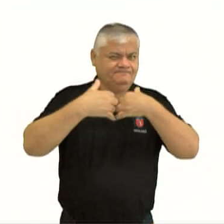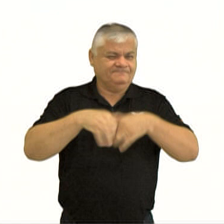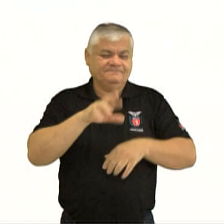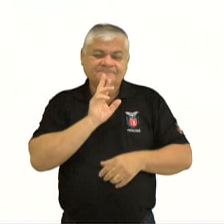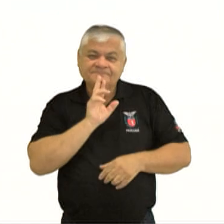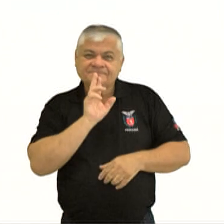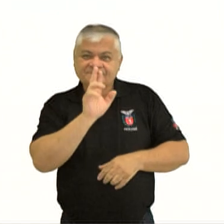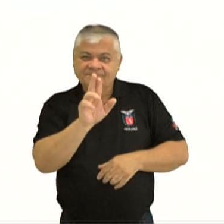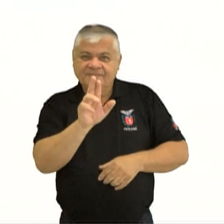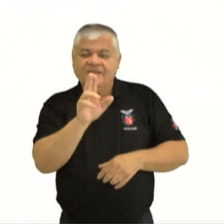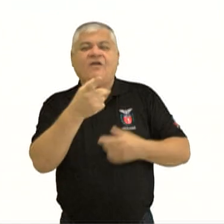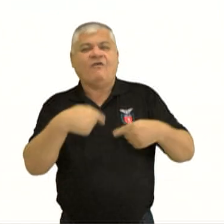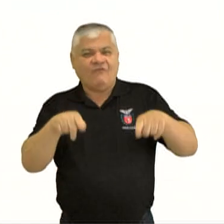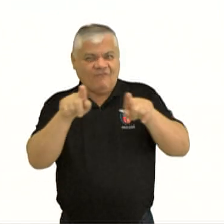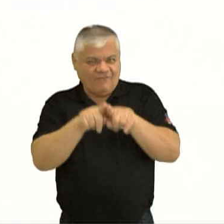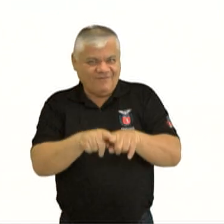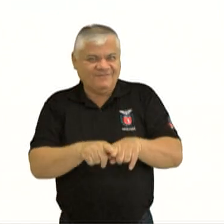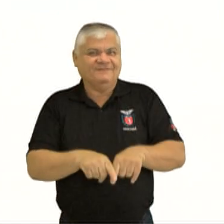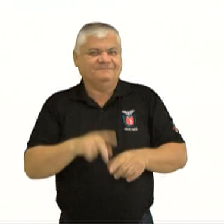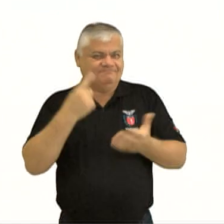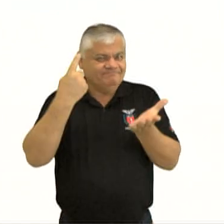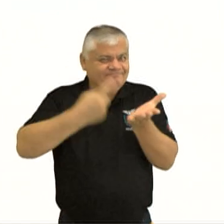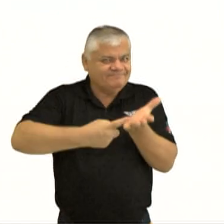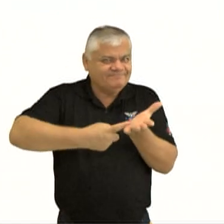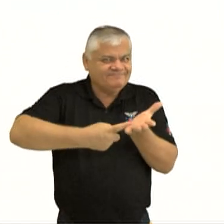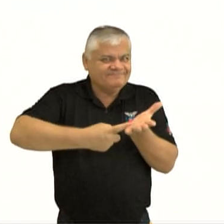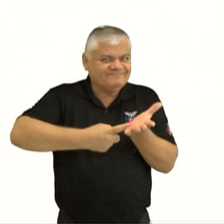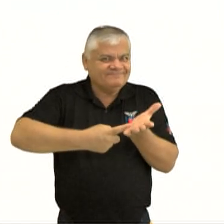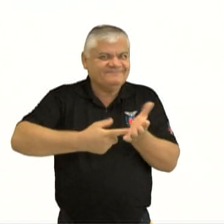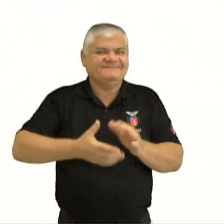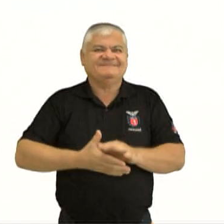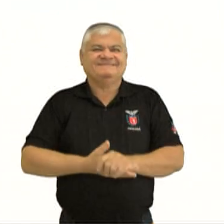resolver. Volto daqui a pouco. Combinado?